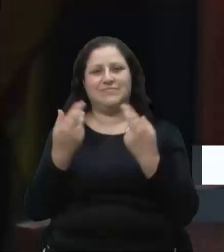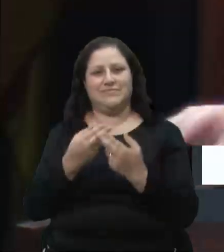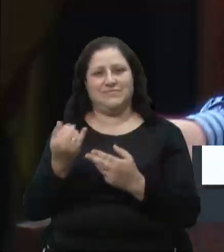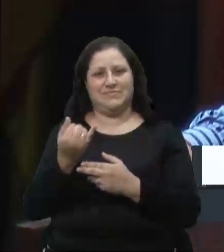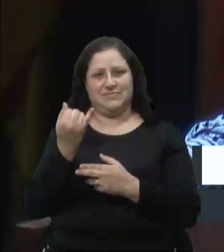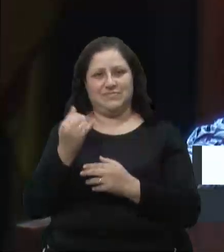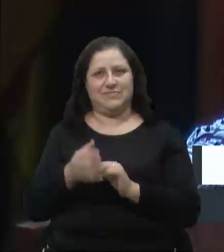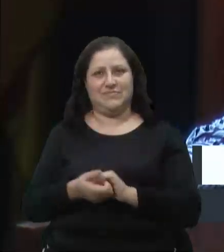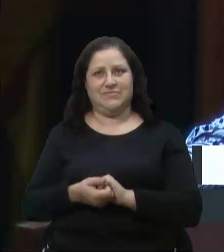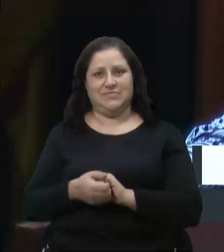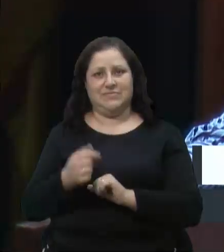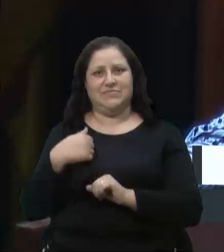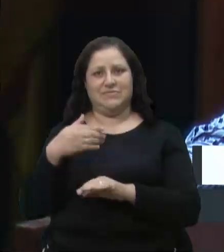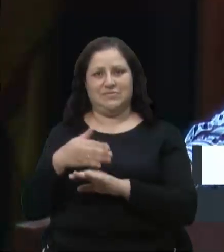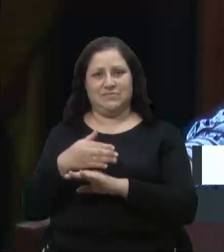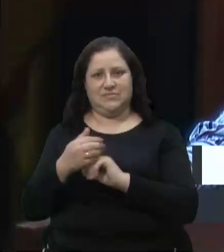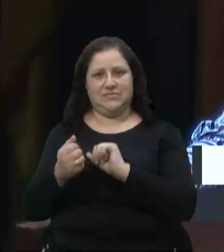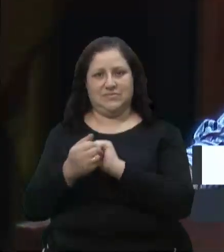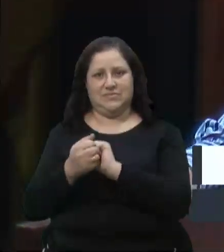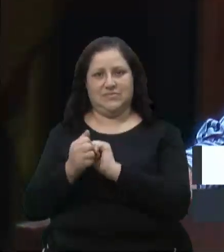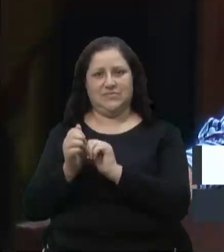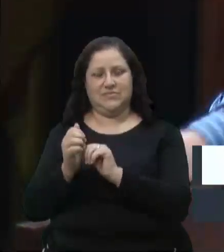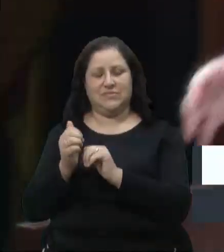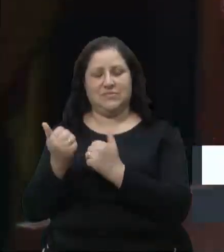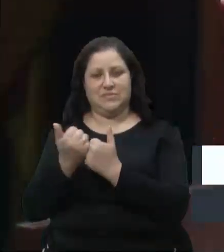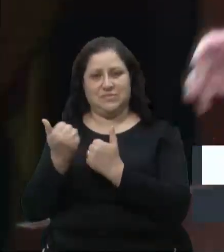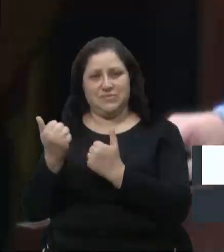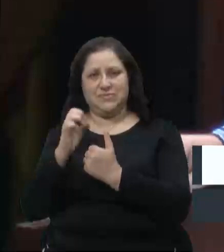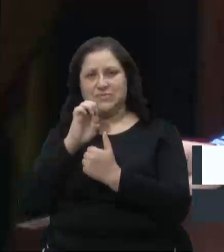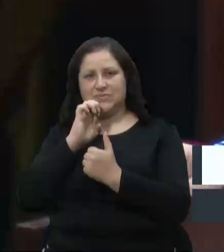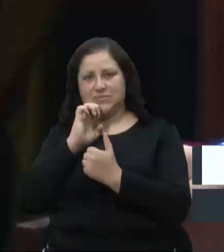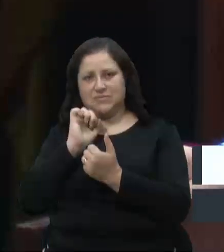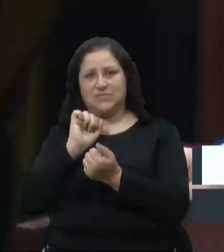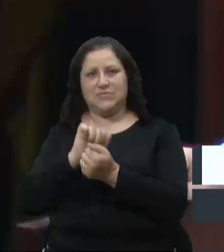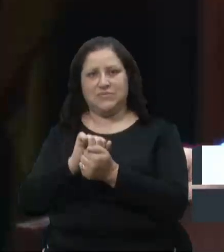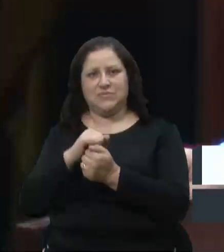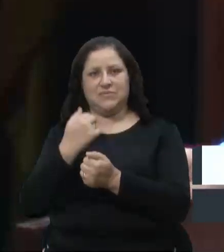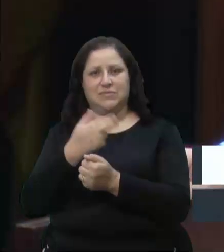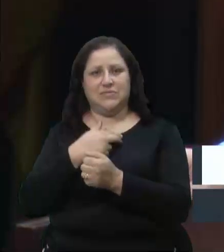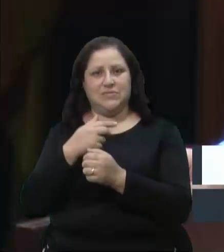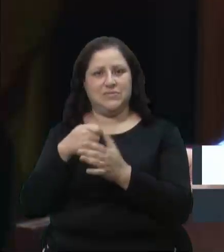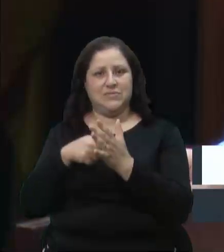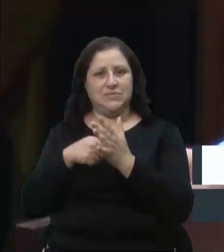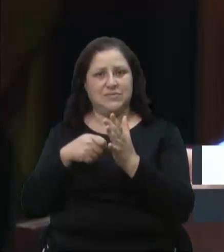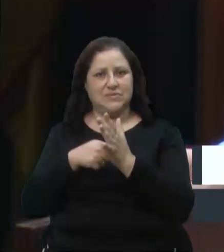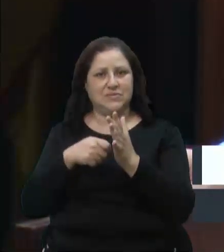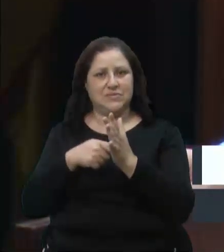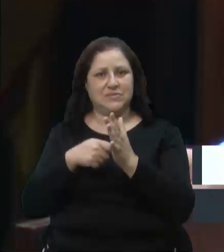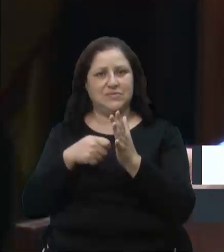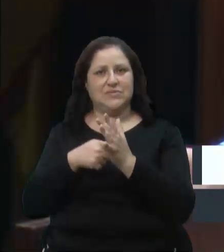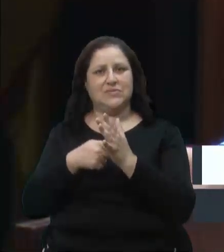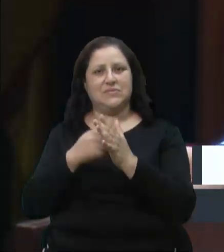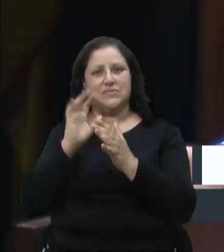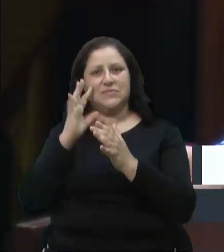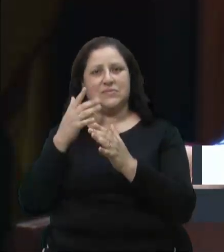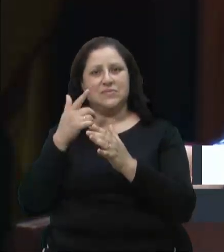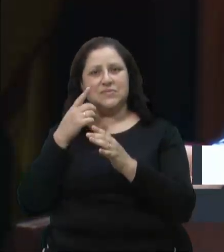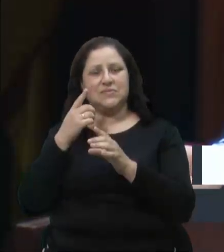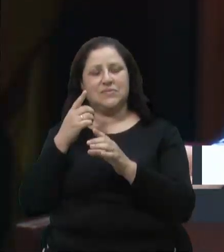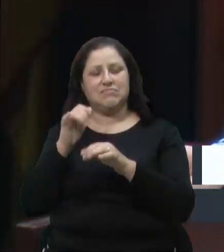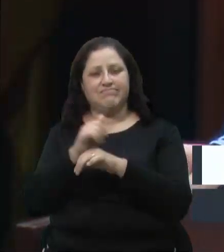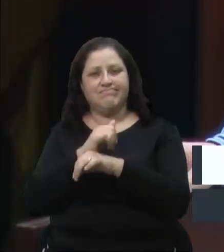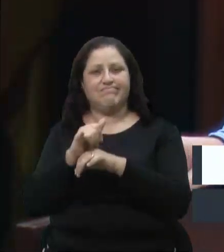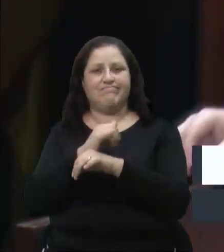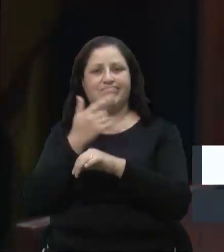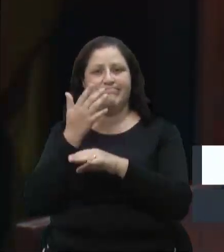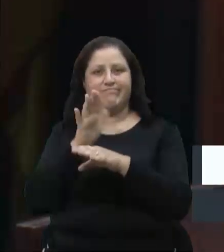produtiva. Estive lá junto com a assessoria da vereadora Estela para a gente poder tentar achar um denominador para auxiliar